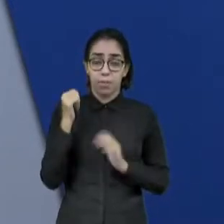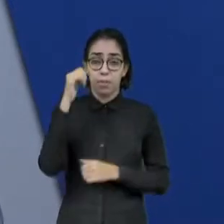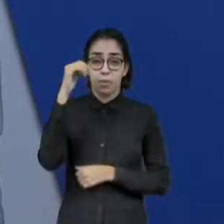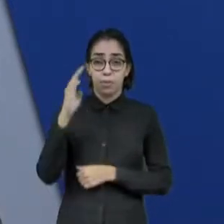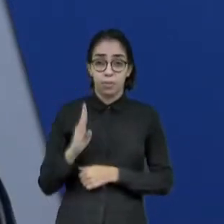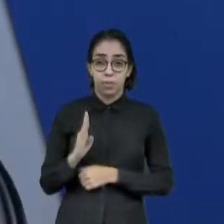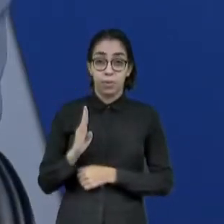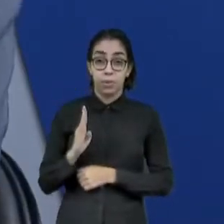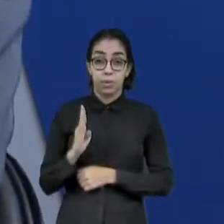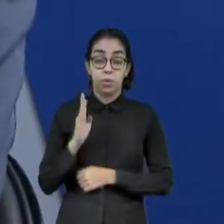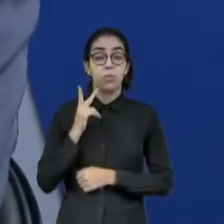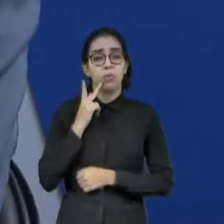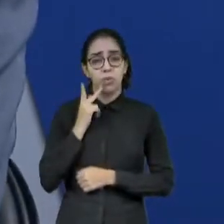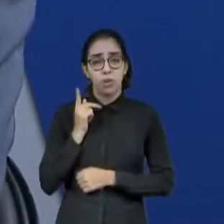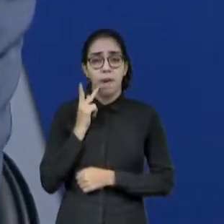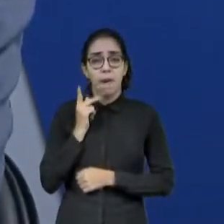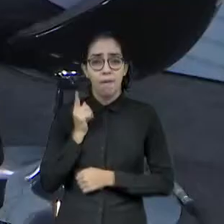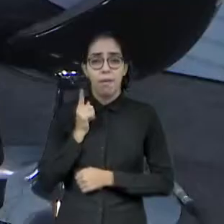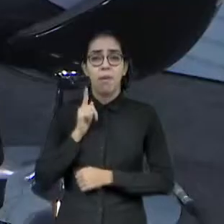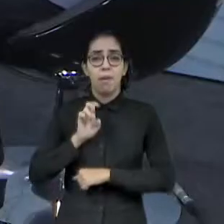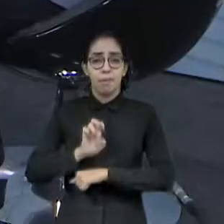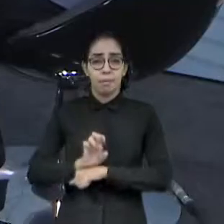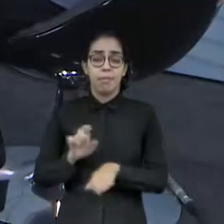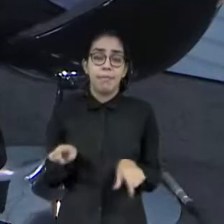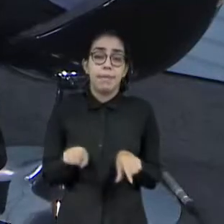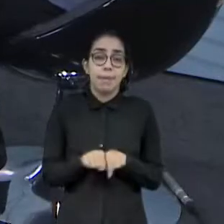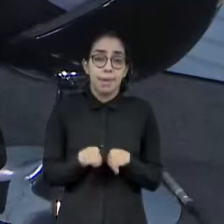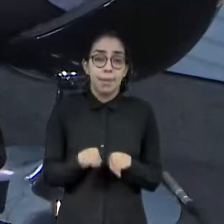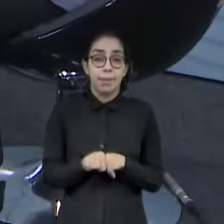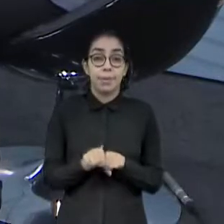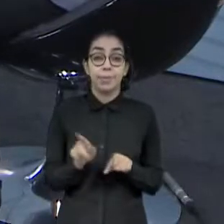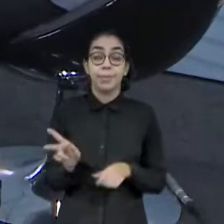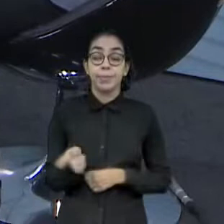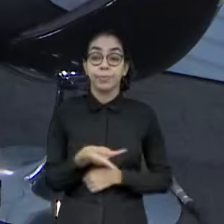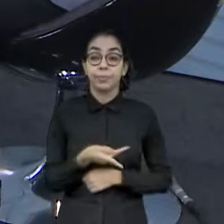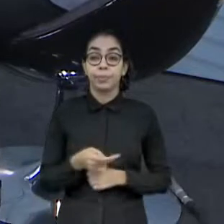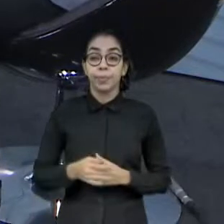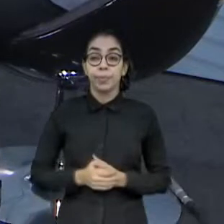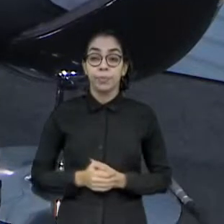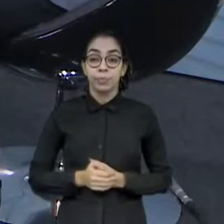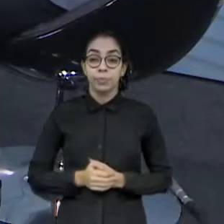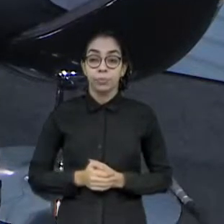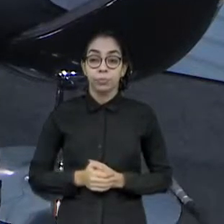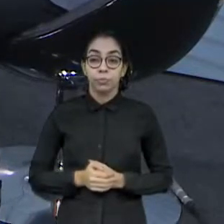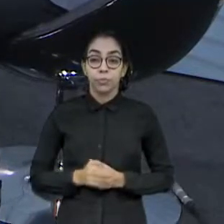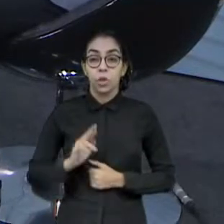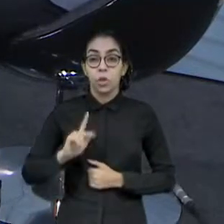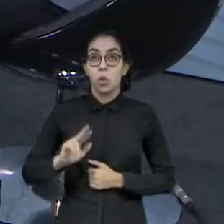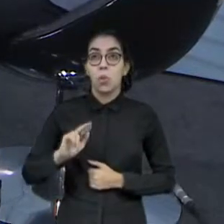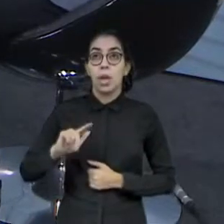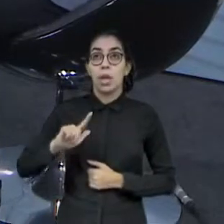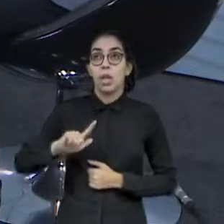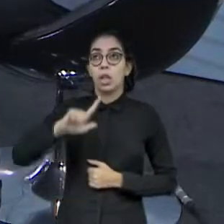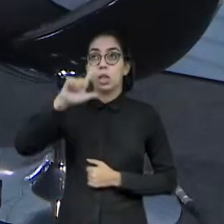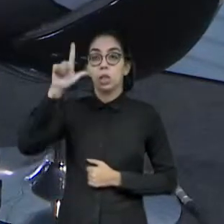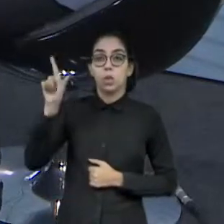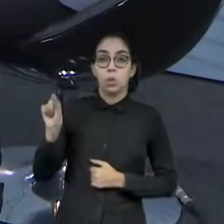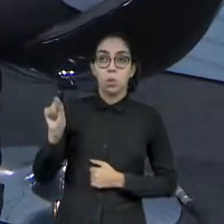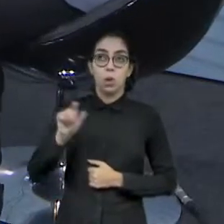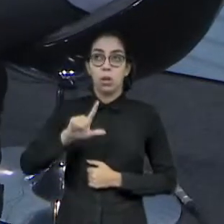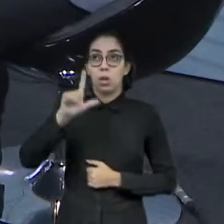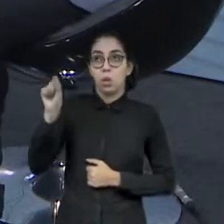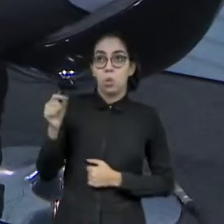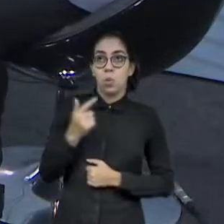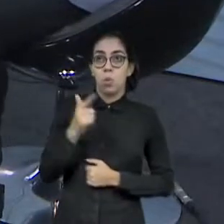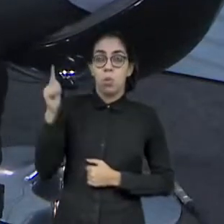está acontecendo aqui também, no Ceará. Exatamente. Né? O Ceará não está fora do contexto. Nós não vivemos no mundo, na Lua, né? Nós vemos neste país.